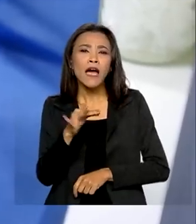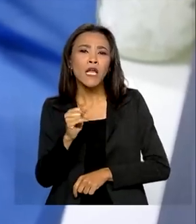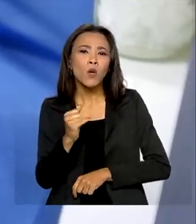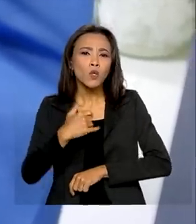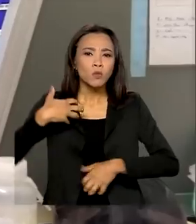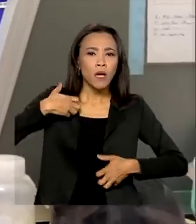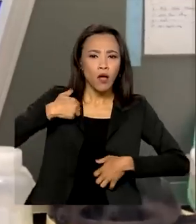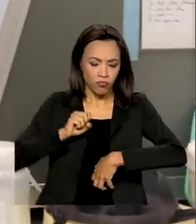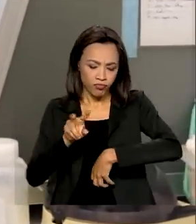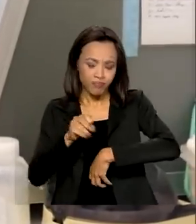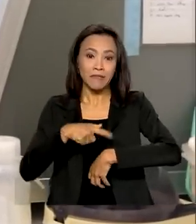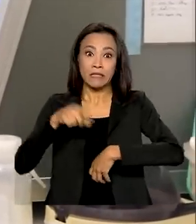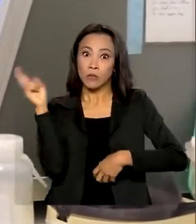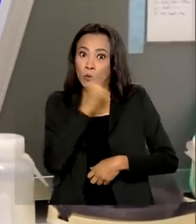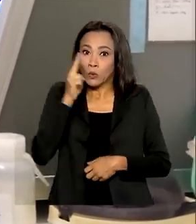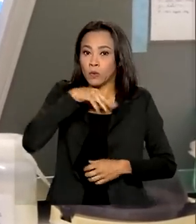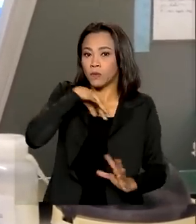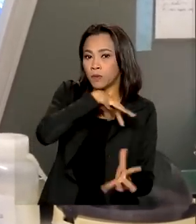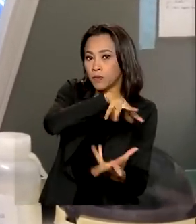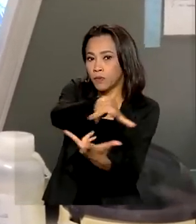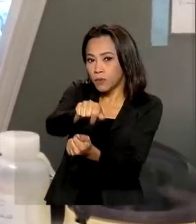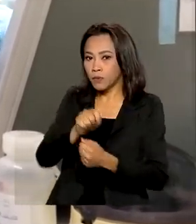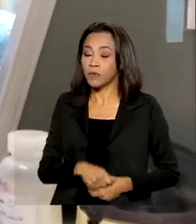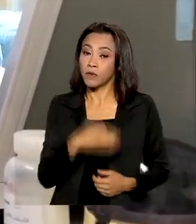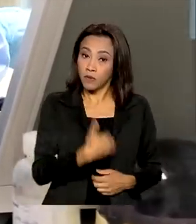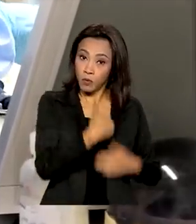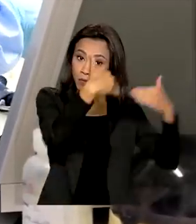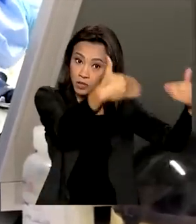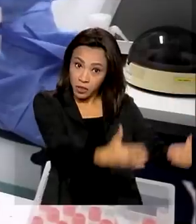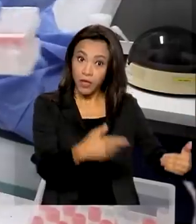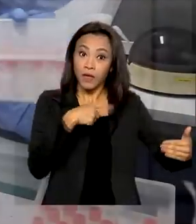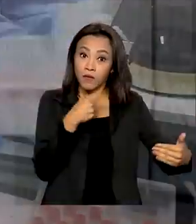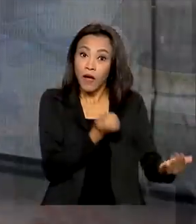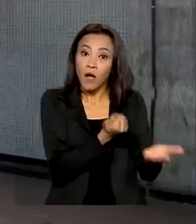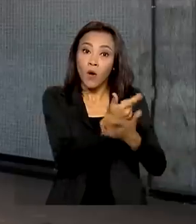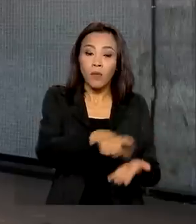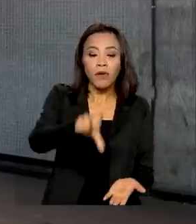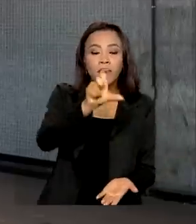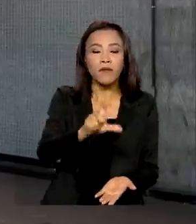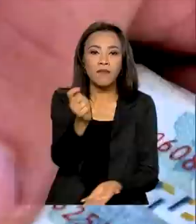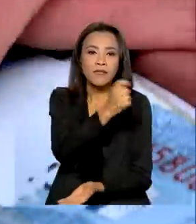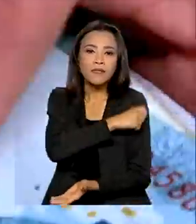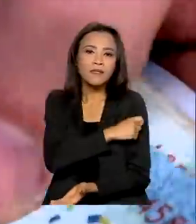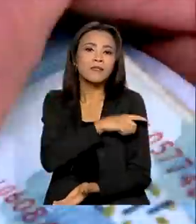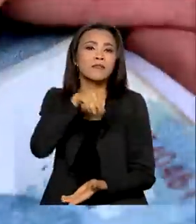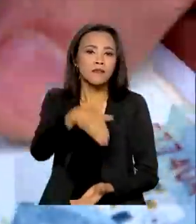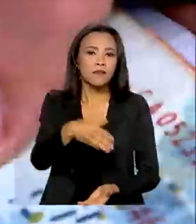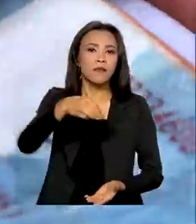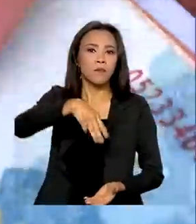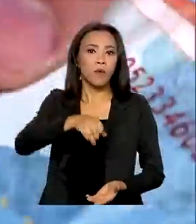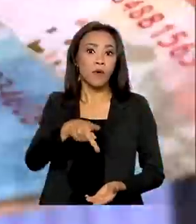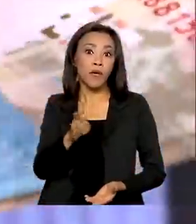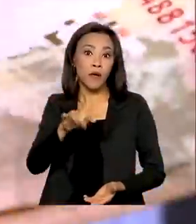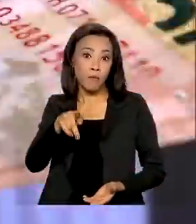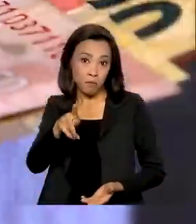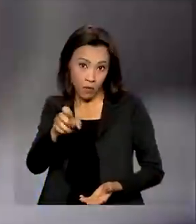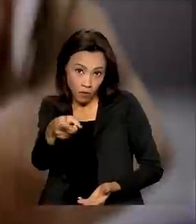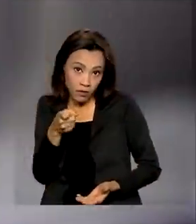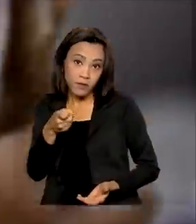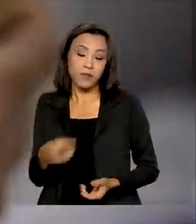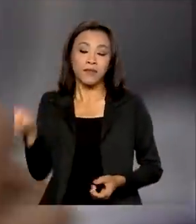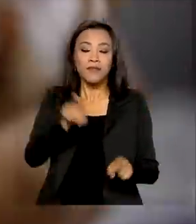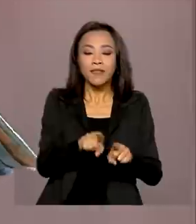Mundial Ministério da Saúde articula compra da vacina monkeypox governo federal antecipa calendário de